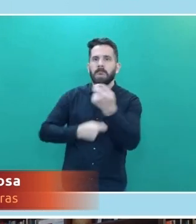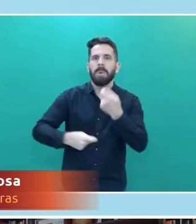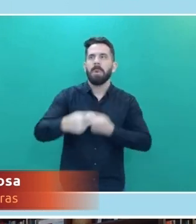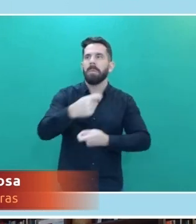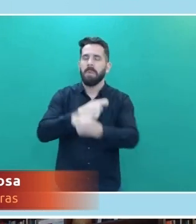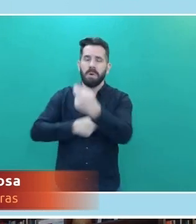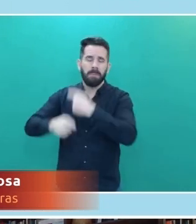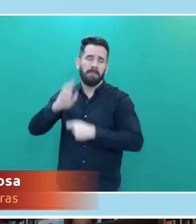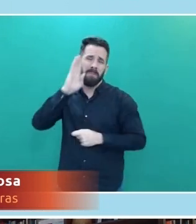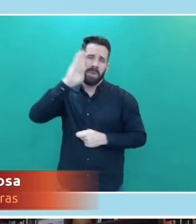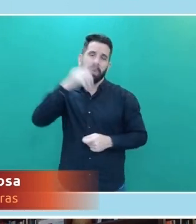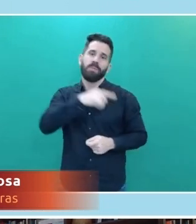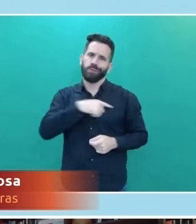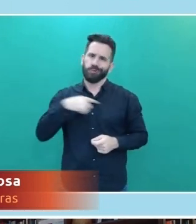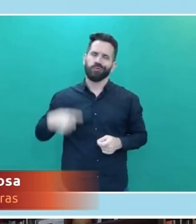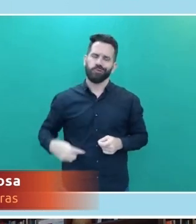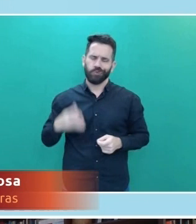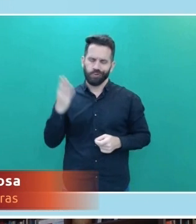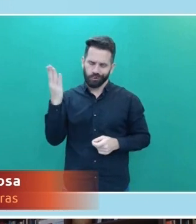a China.